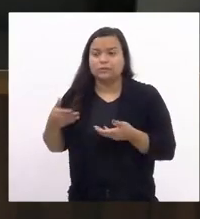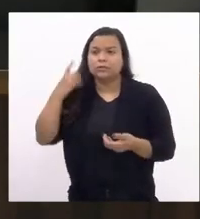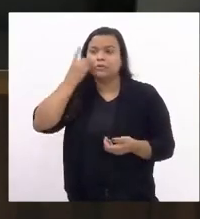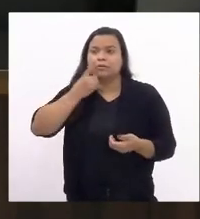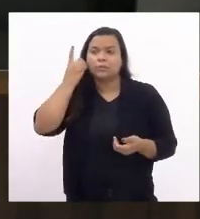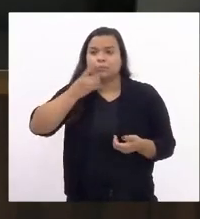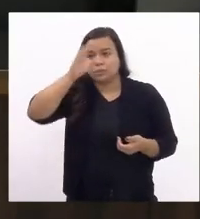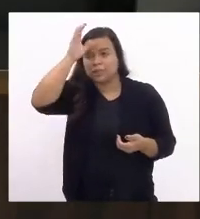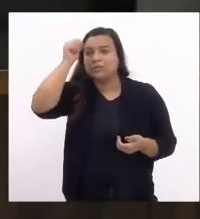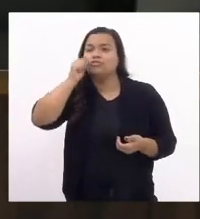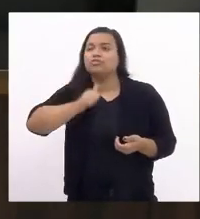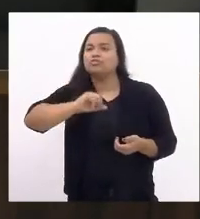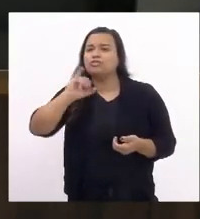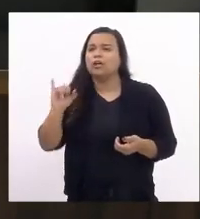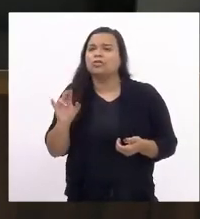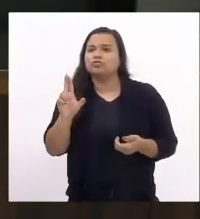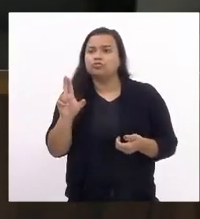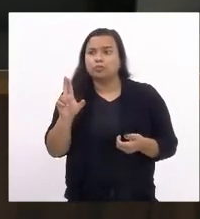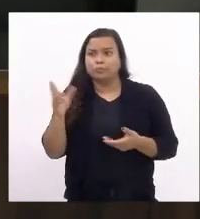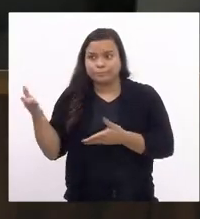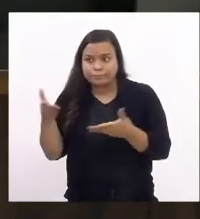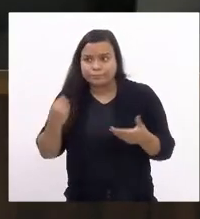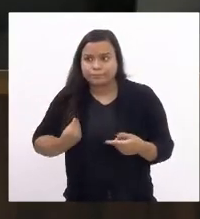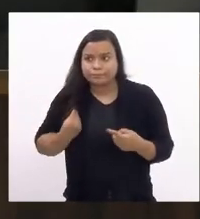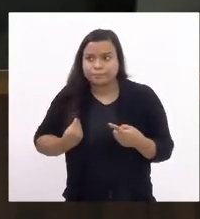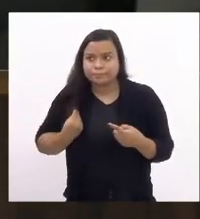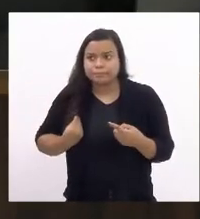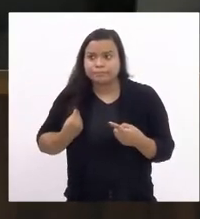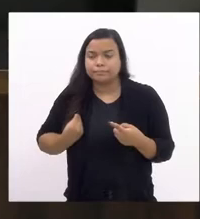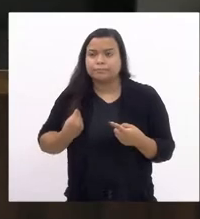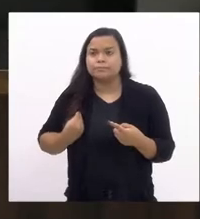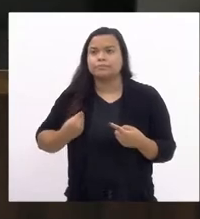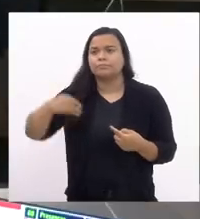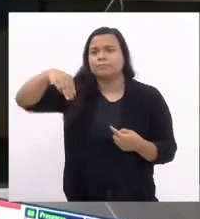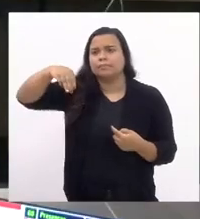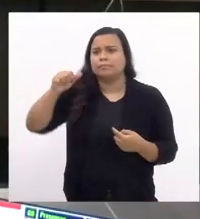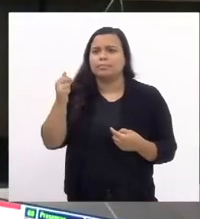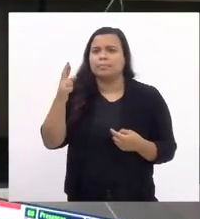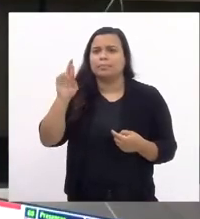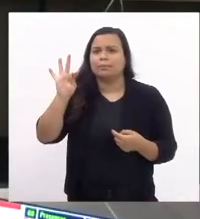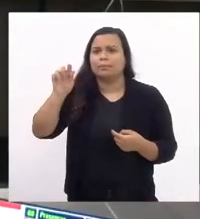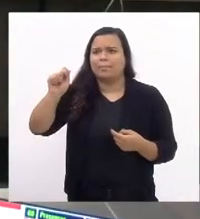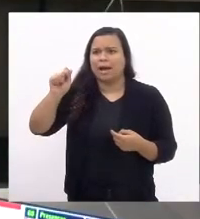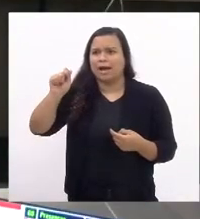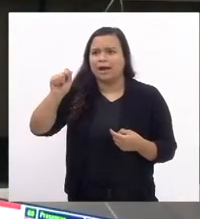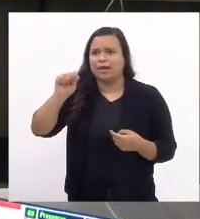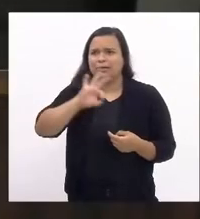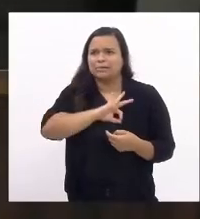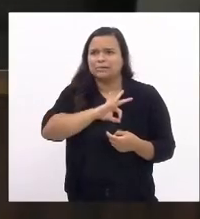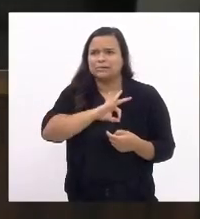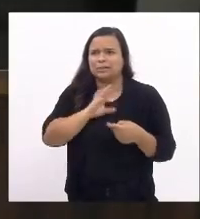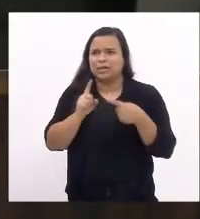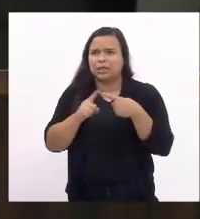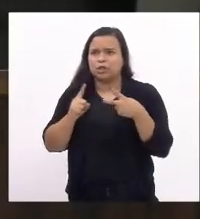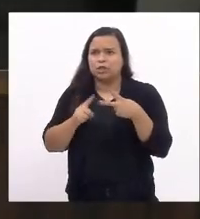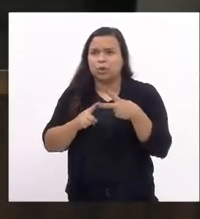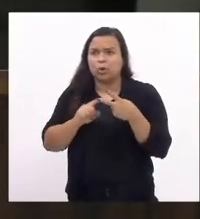deputada Tia Ju. No ar, Tia Ju. Deputada Marta, quer pilotar? Só temos dois inscritos.